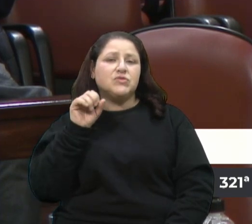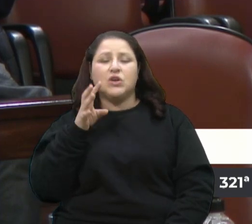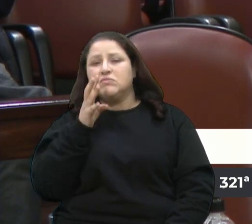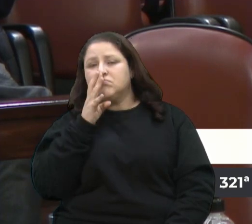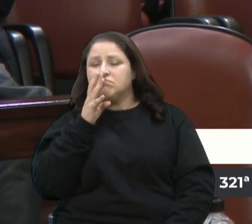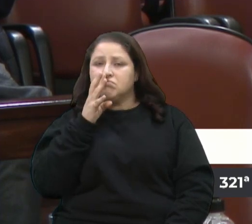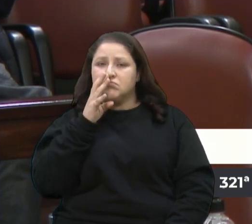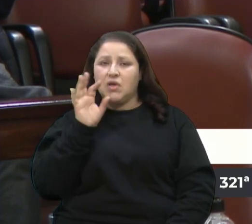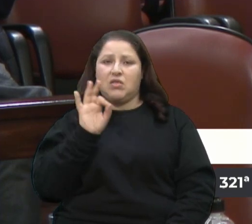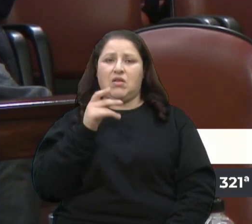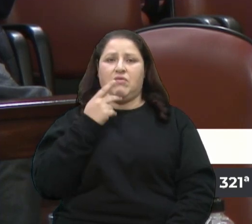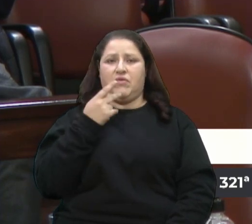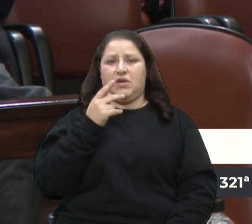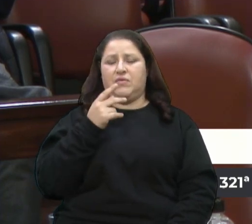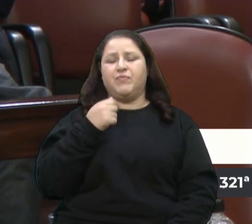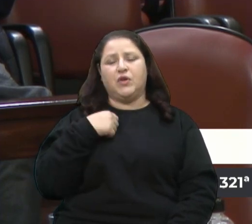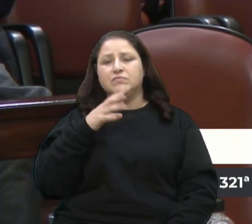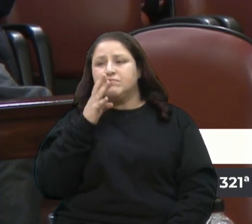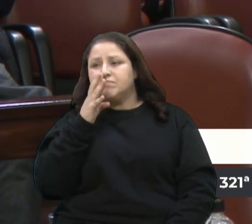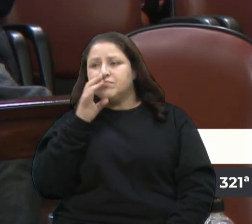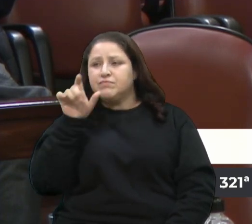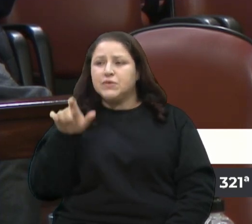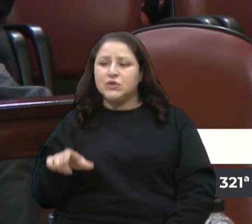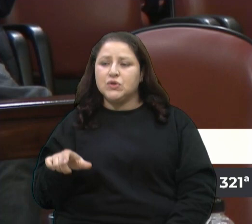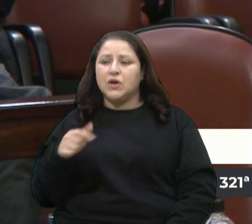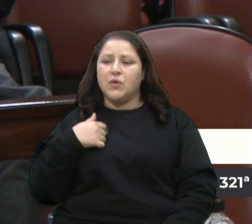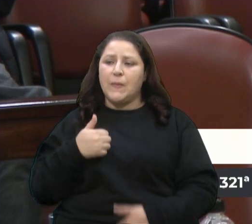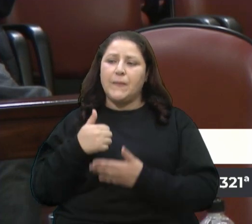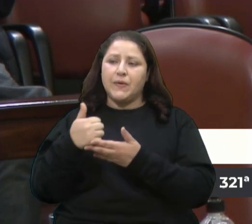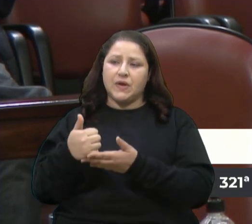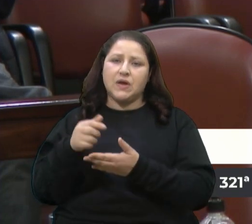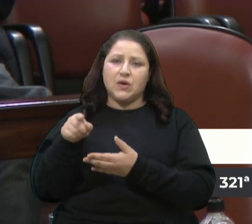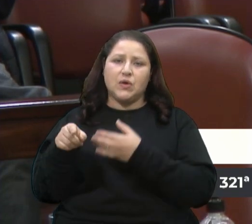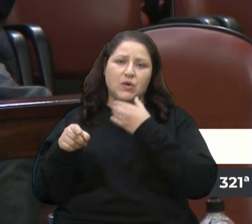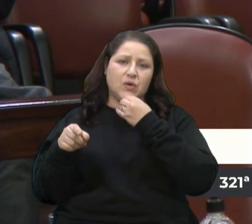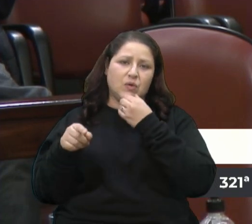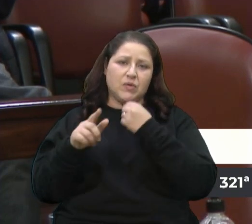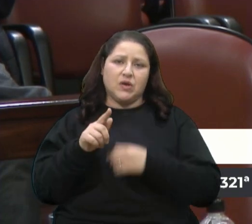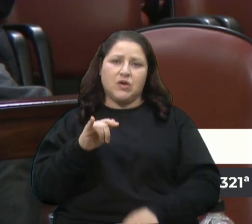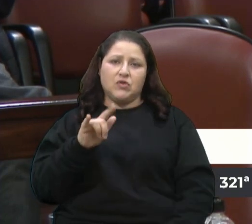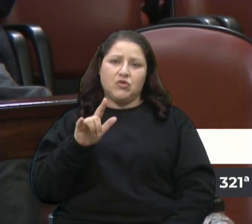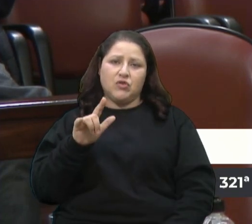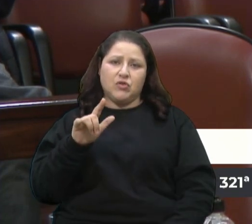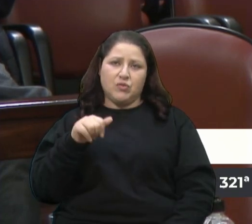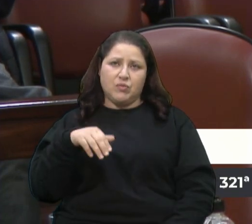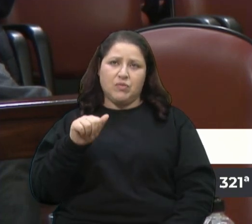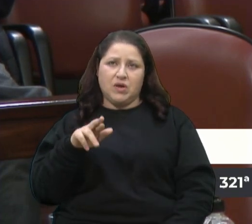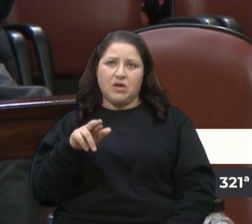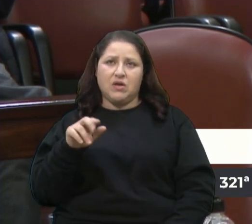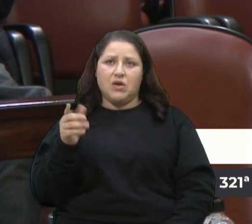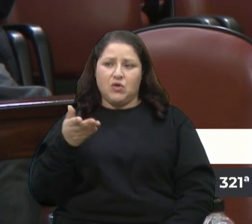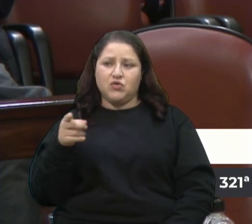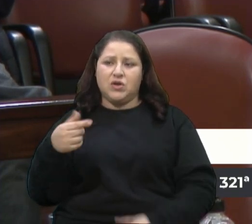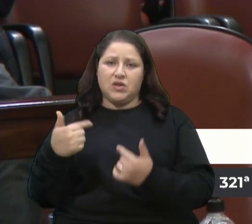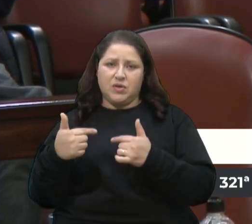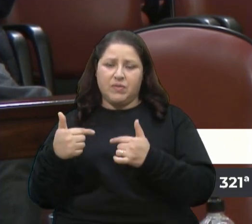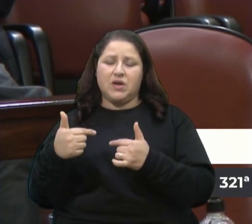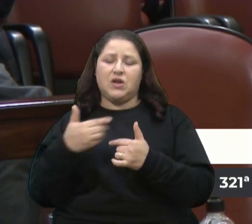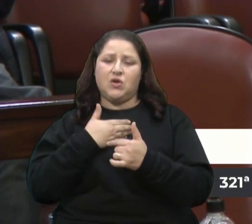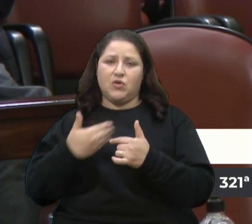o que estava sendo falado por um deputado que eu apoiei, o Socella se elegeu, e hoje é secretário do governo Leite, está fazendo um ótimo